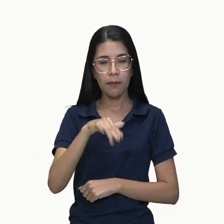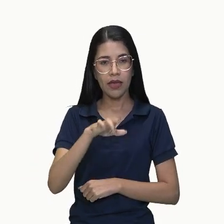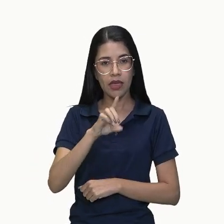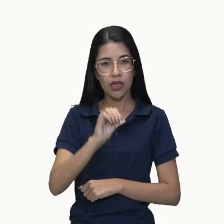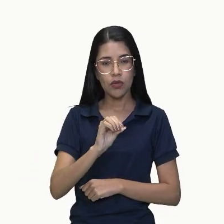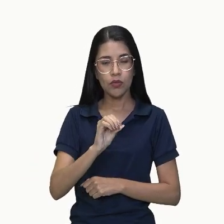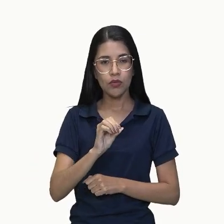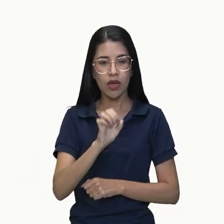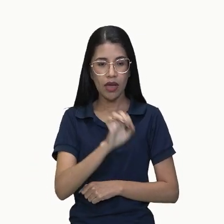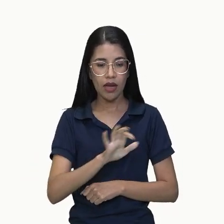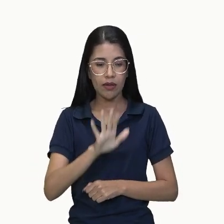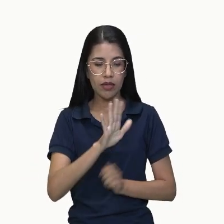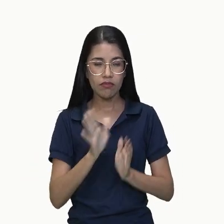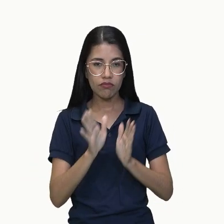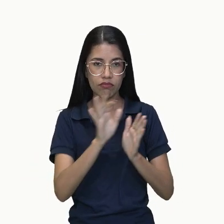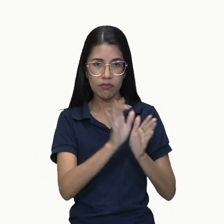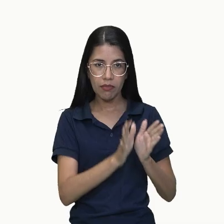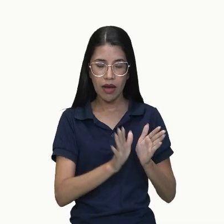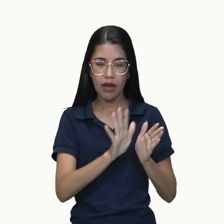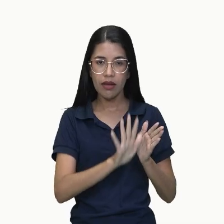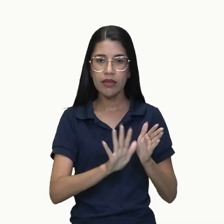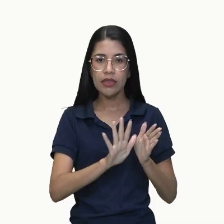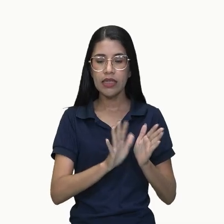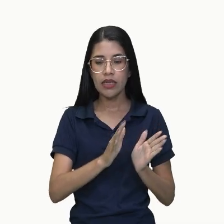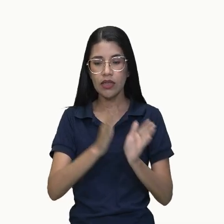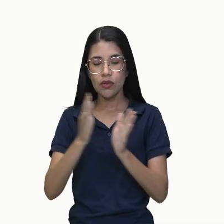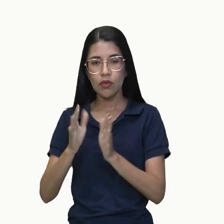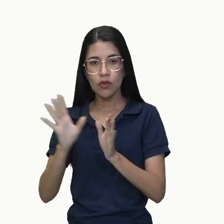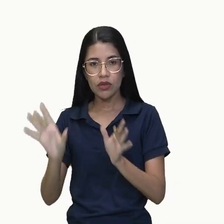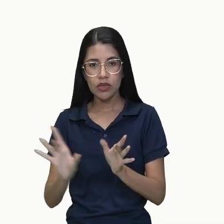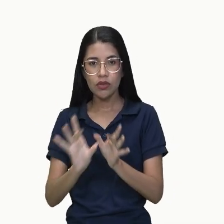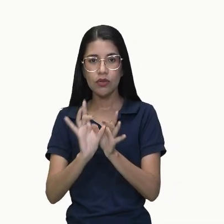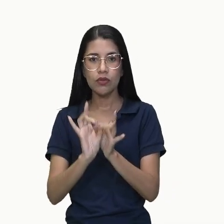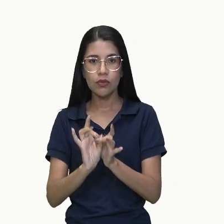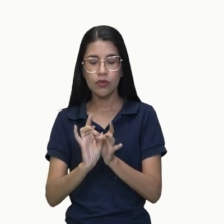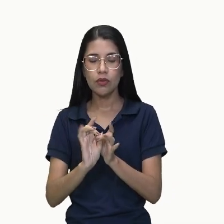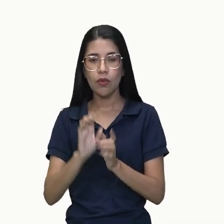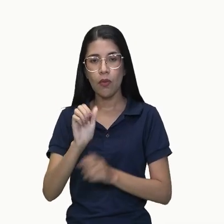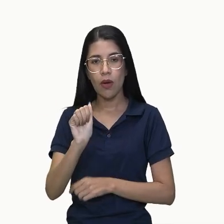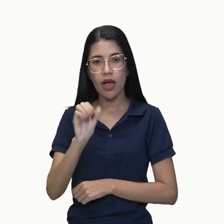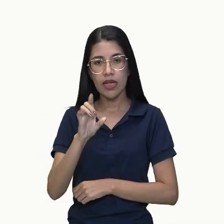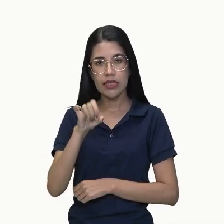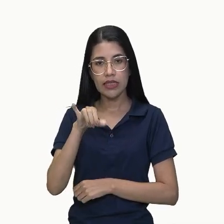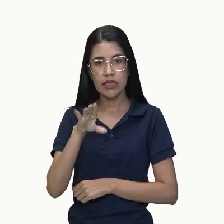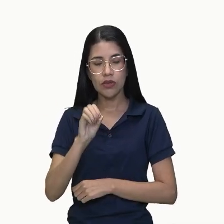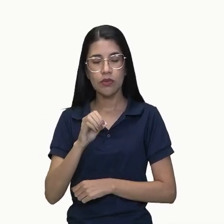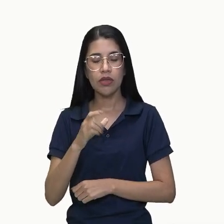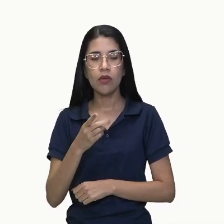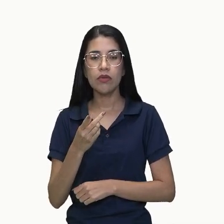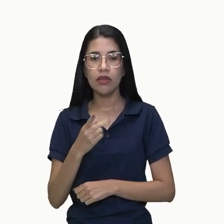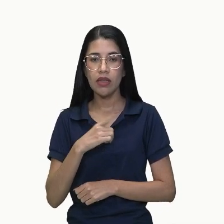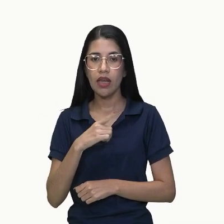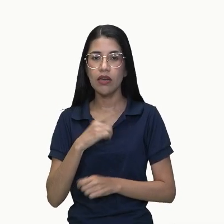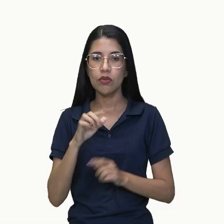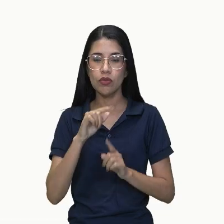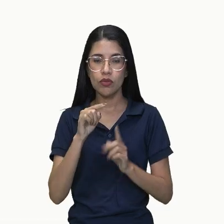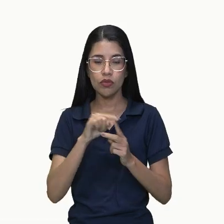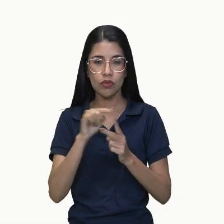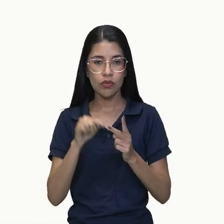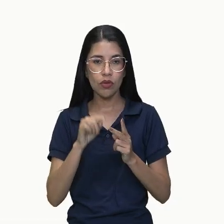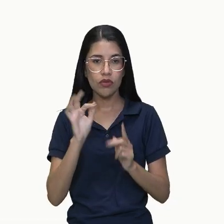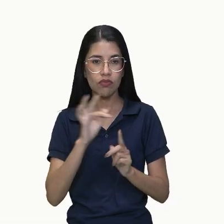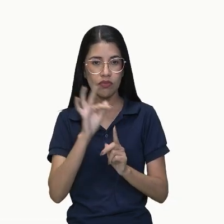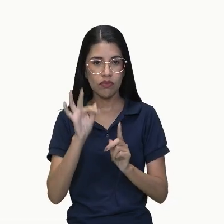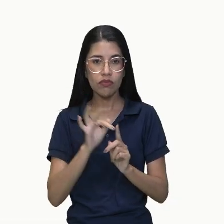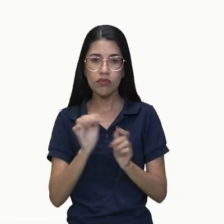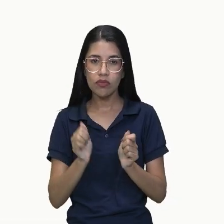esta outra parte aqui, ó, tá? Então, todo aminoácido vai ter essas duas funções. Da mesma forma